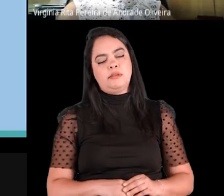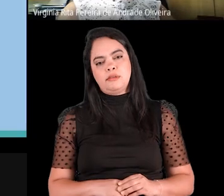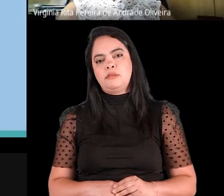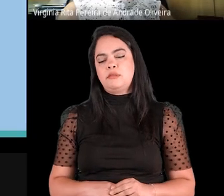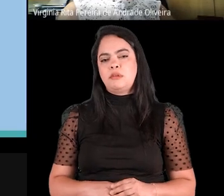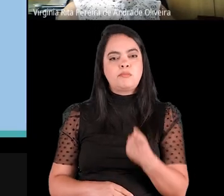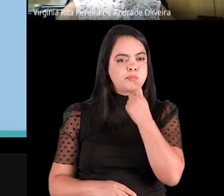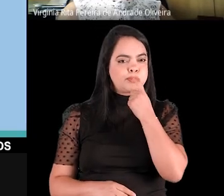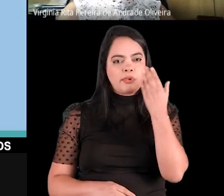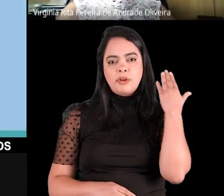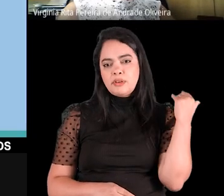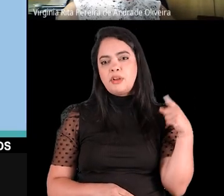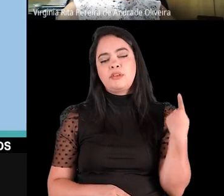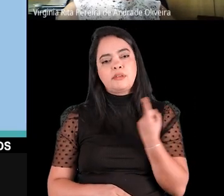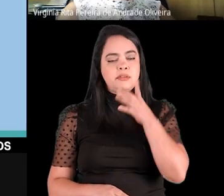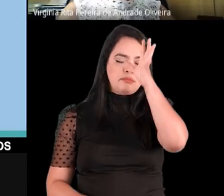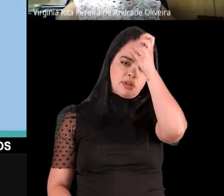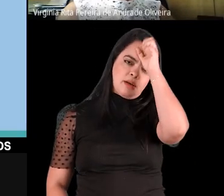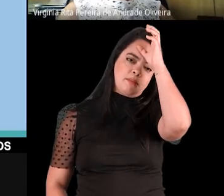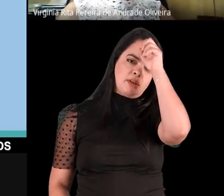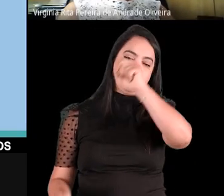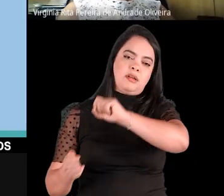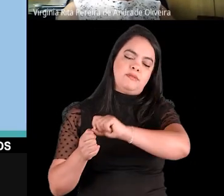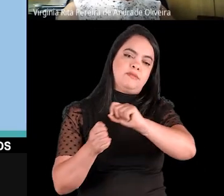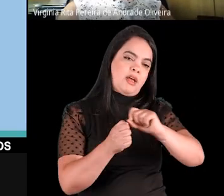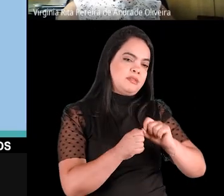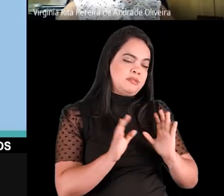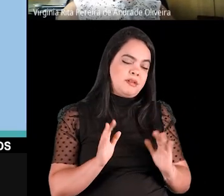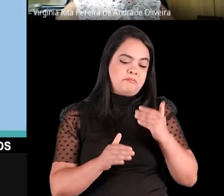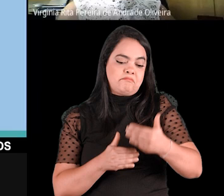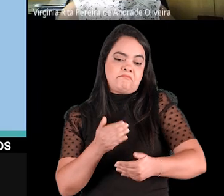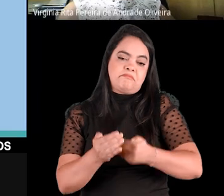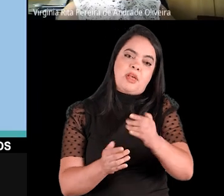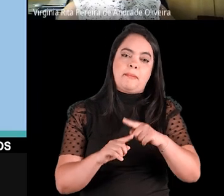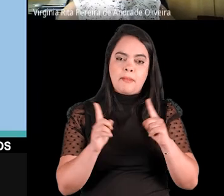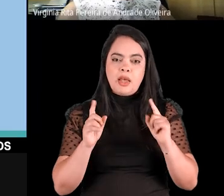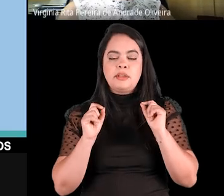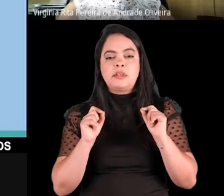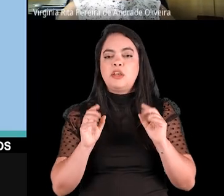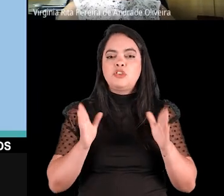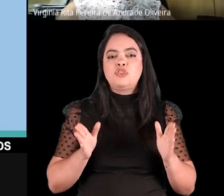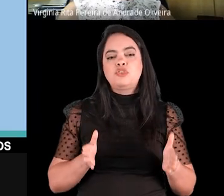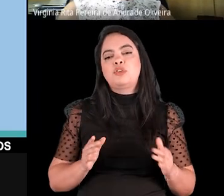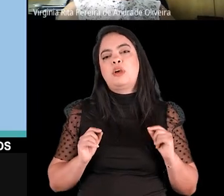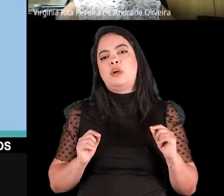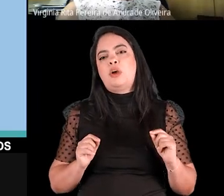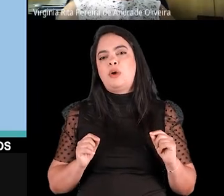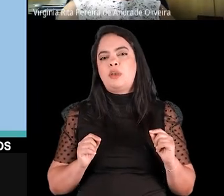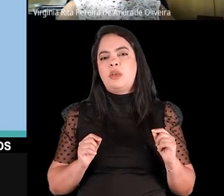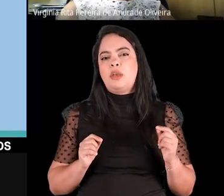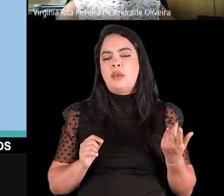algo recente, a gente ainda está aprendendo a fazer isso. Mas para quem faz essa produção em filmes,